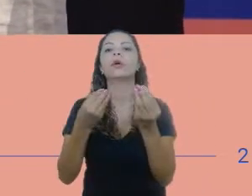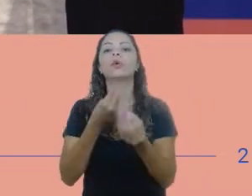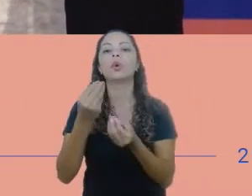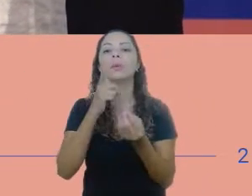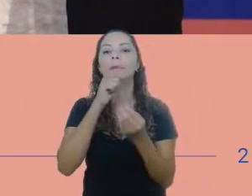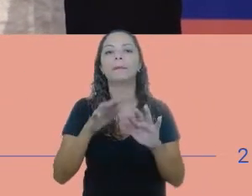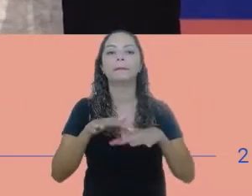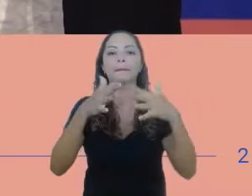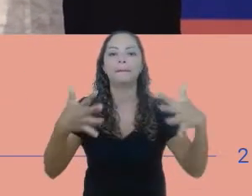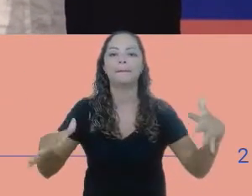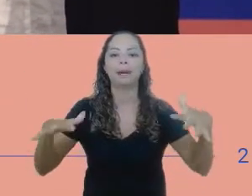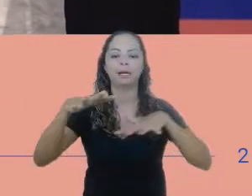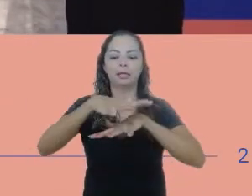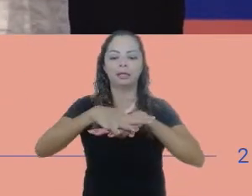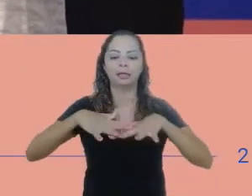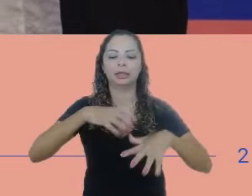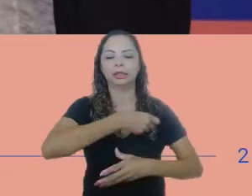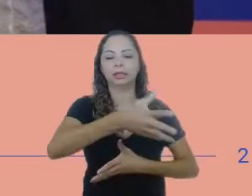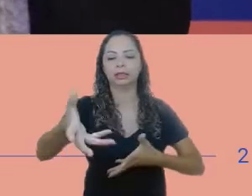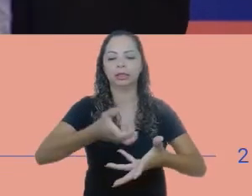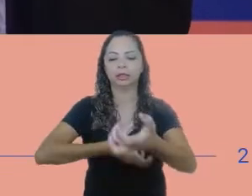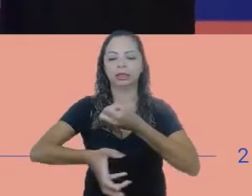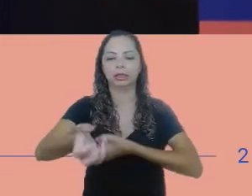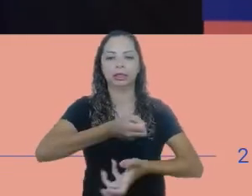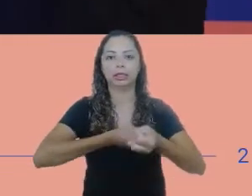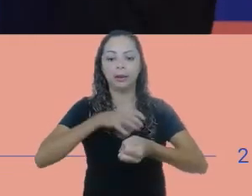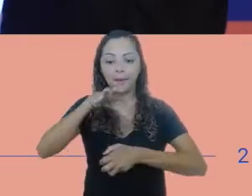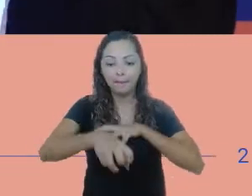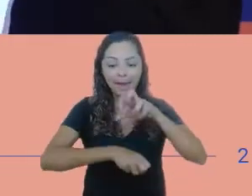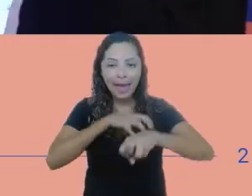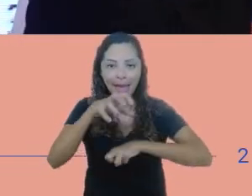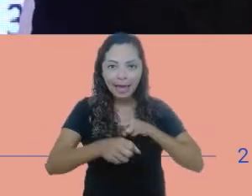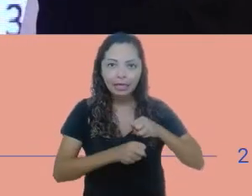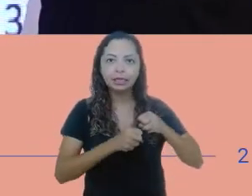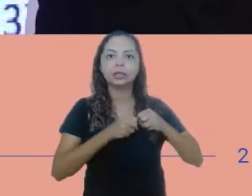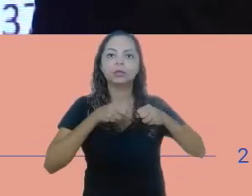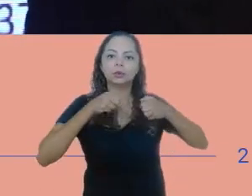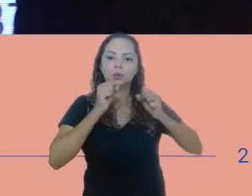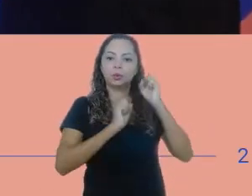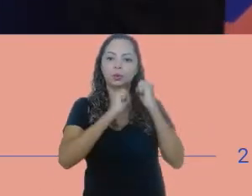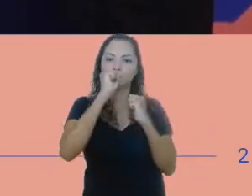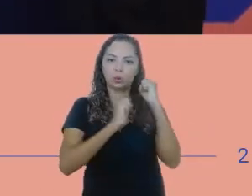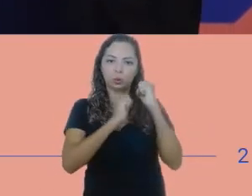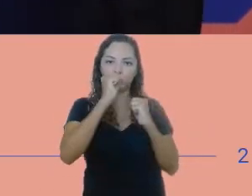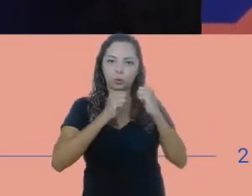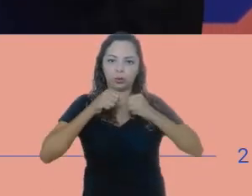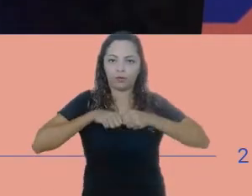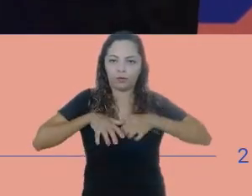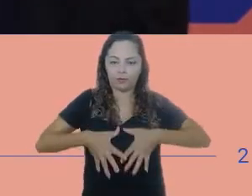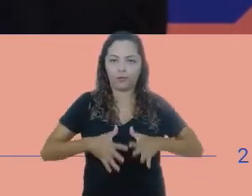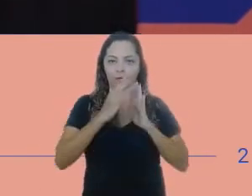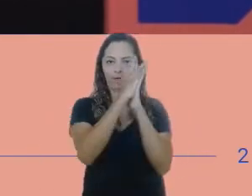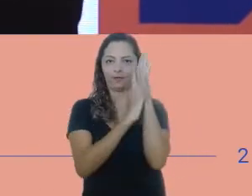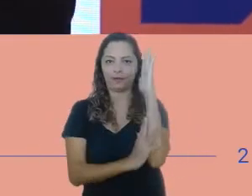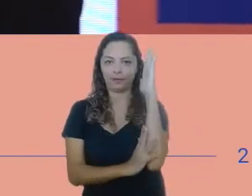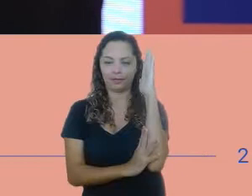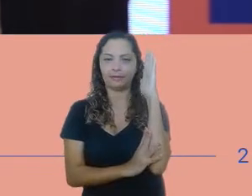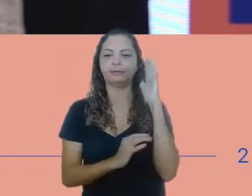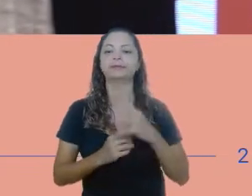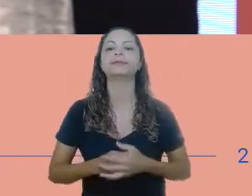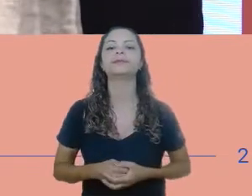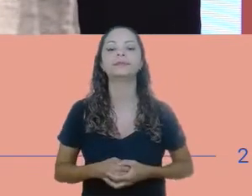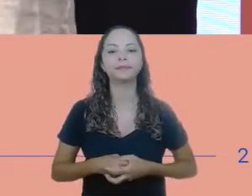o e transformadas em novas fibras e hoje em dia ele fala que é conill já representa 37 por